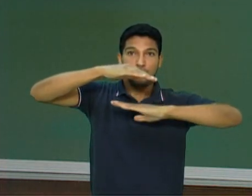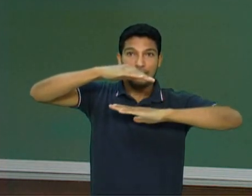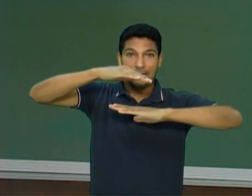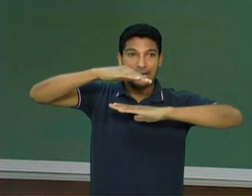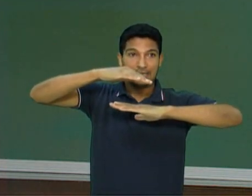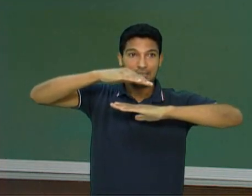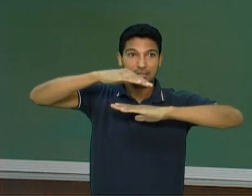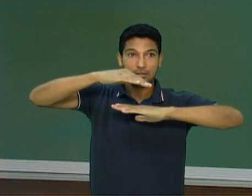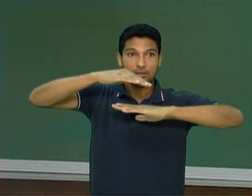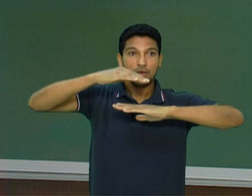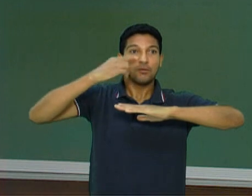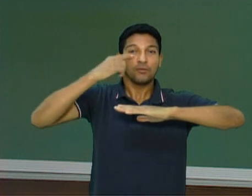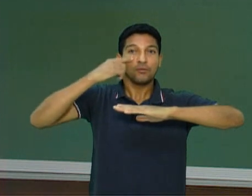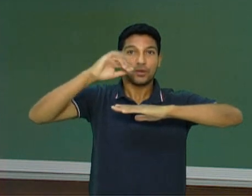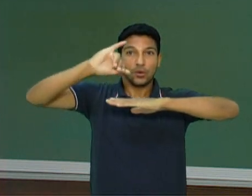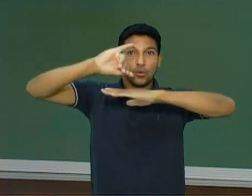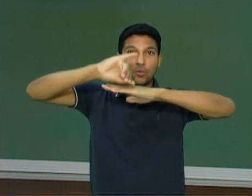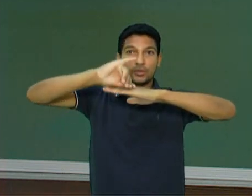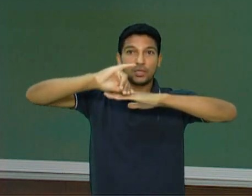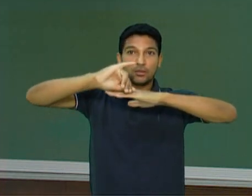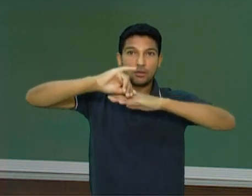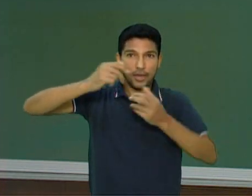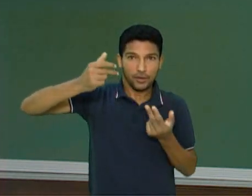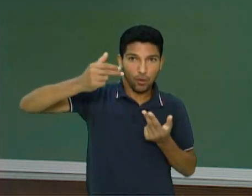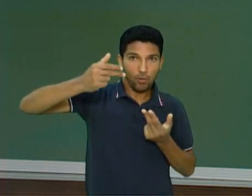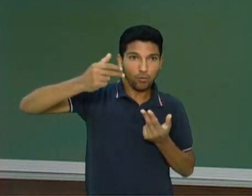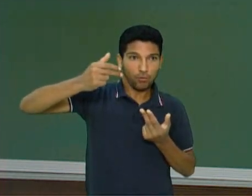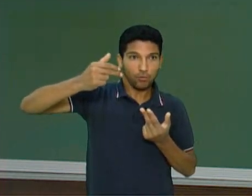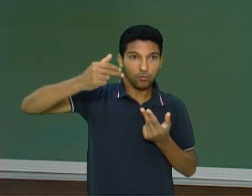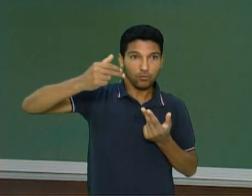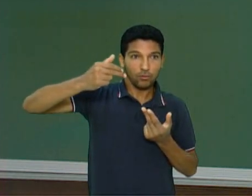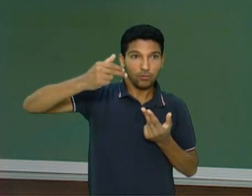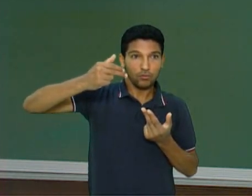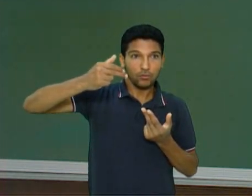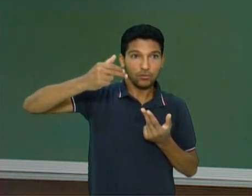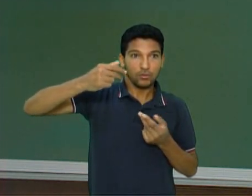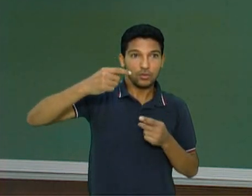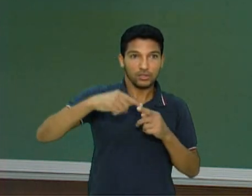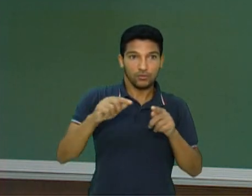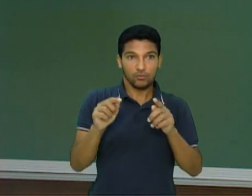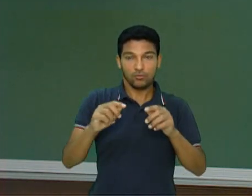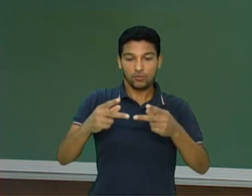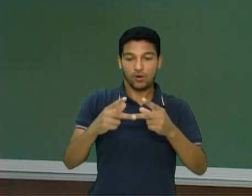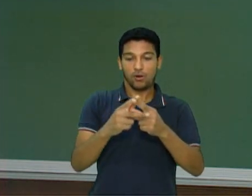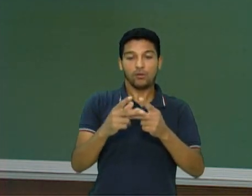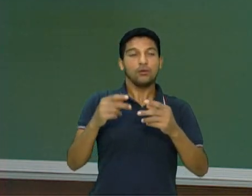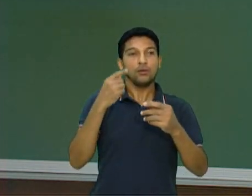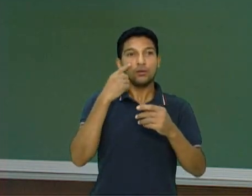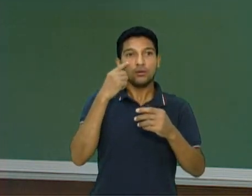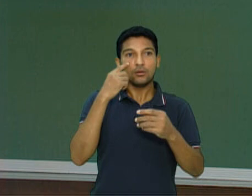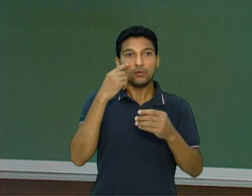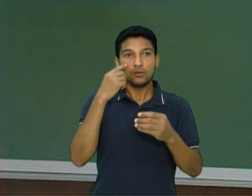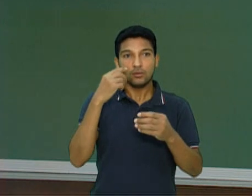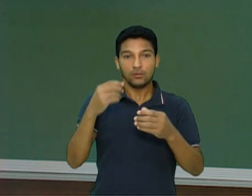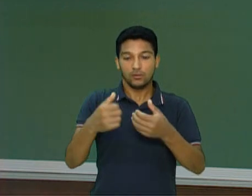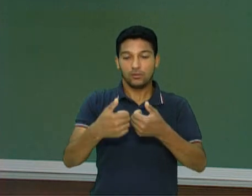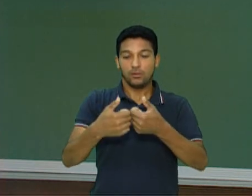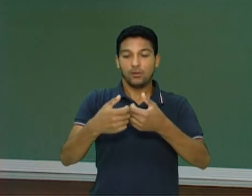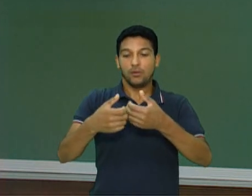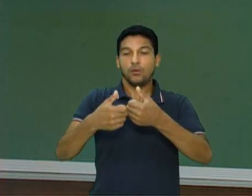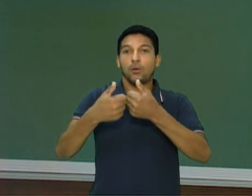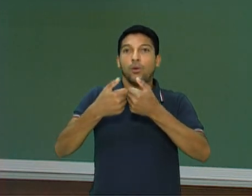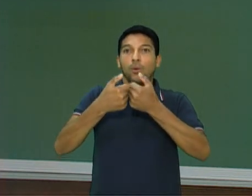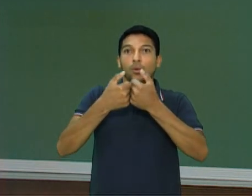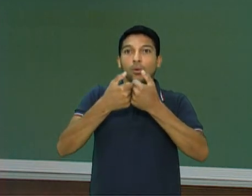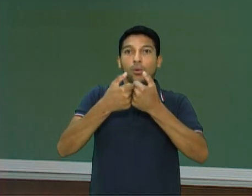desse objeto é idêntico, né, ao próprio objeto, né? A projeção dele e ele são figuras